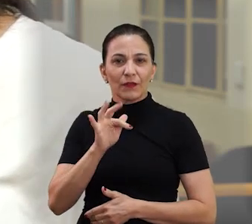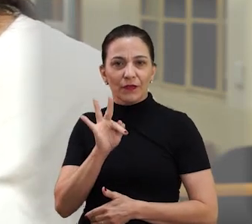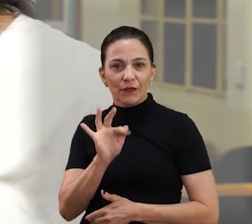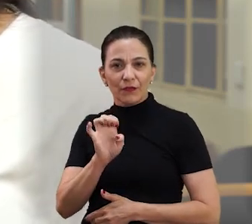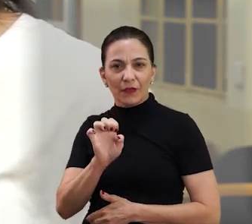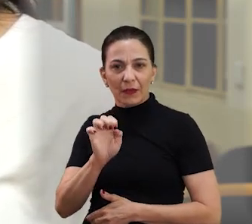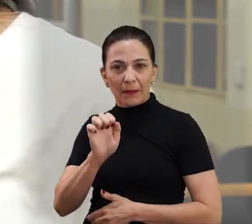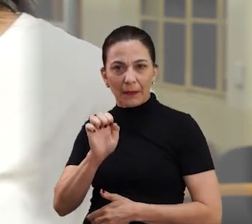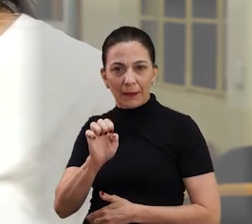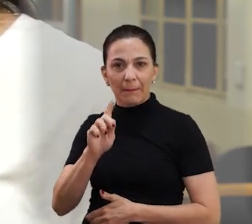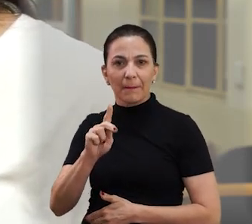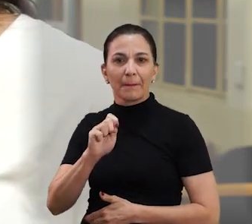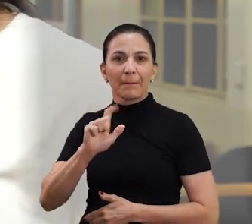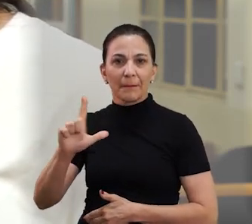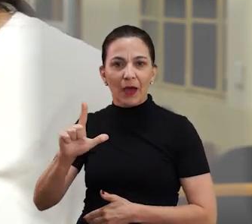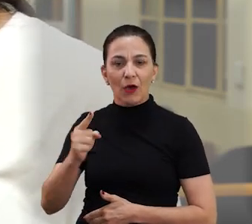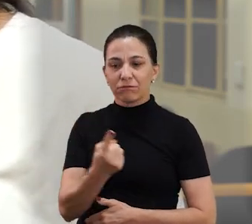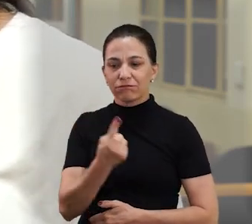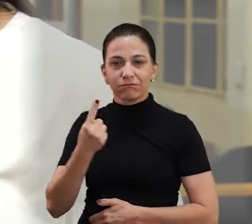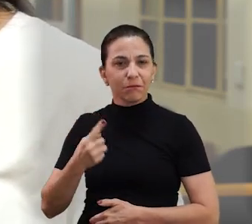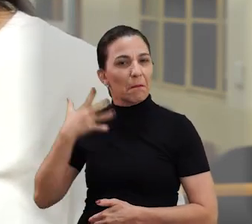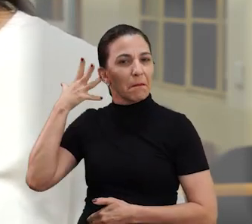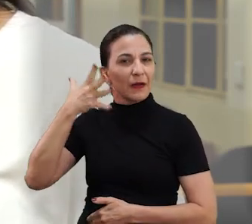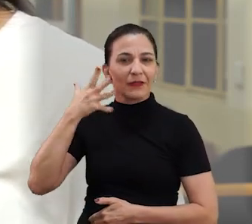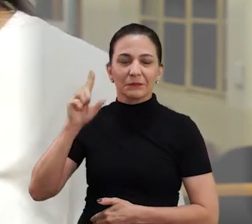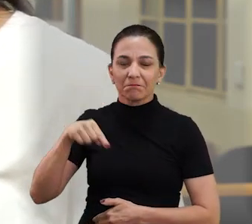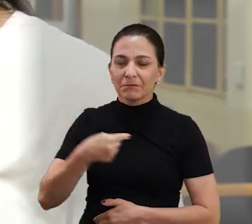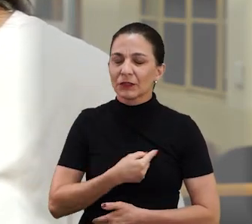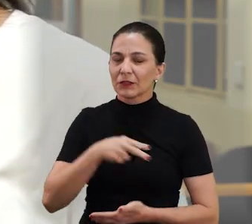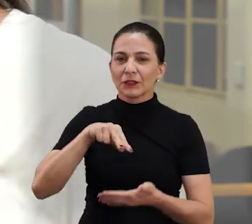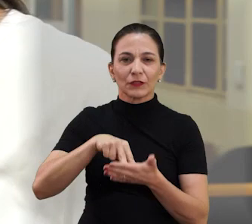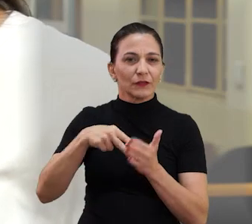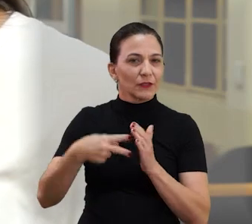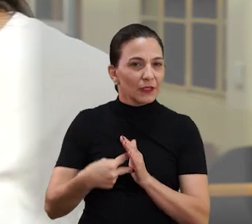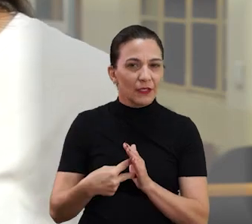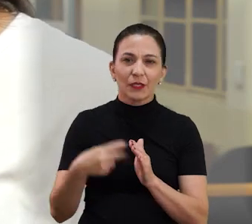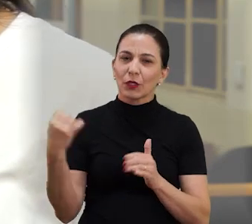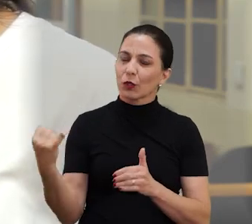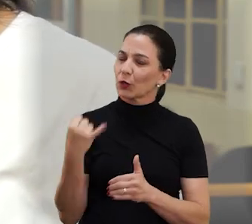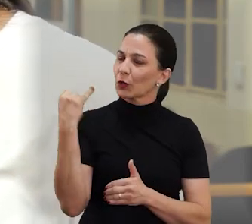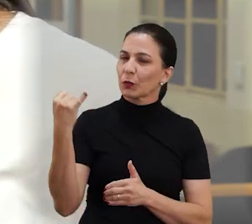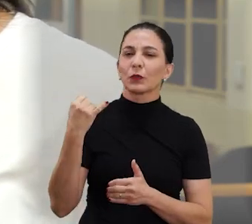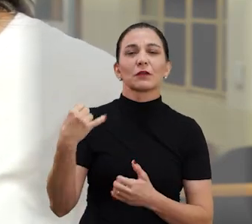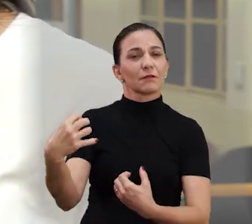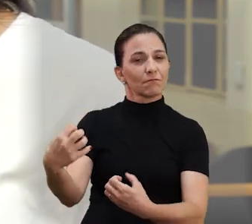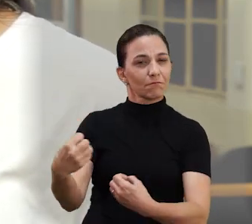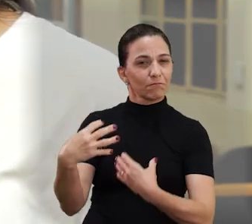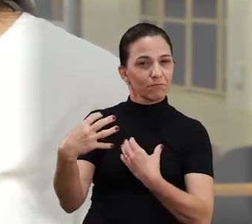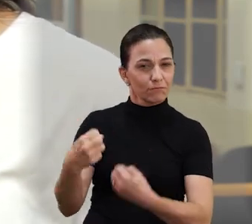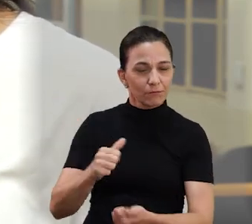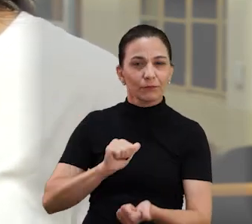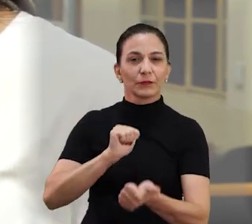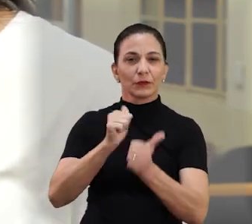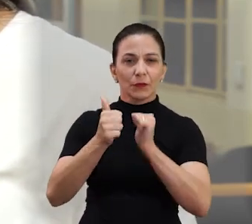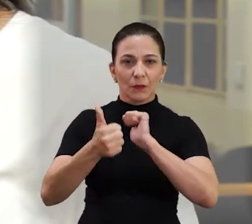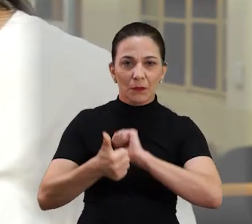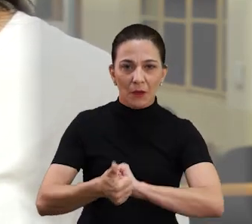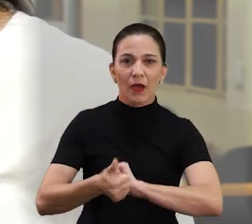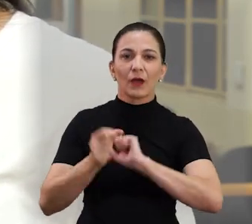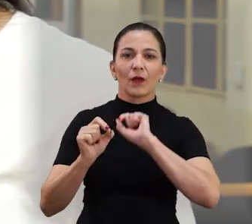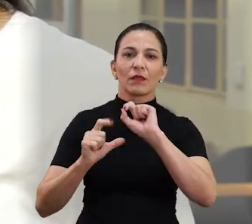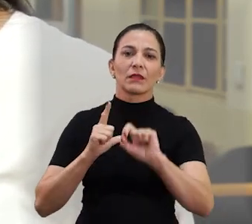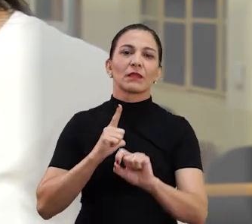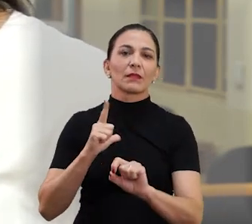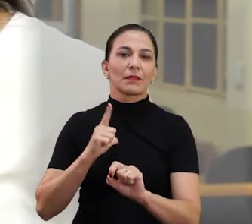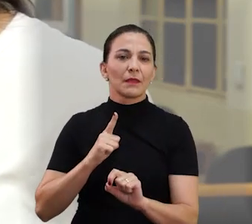Palestina né AF fepal para nós foi um de uma grande valia um grande aprendizado né o trazer